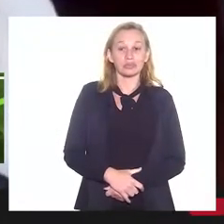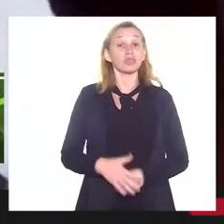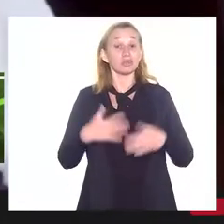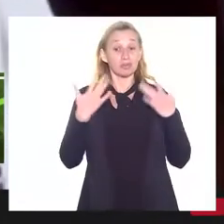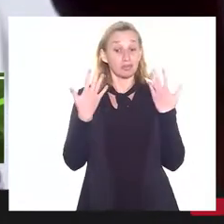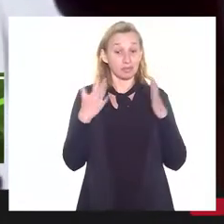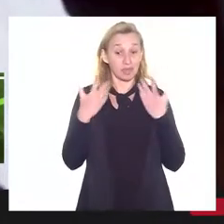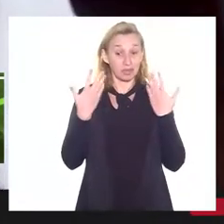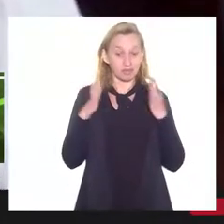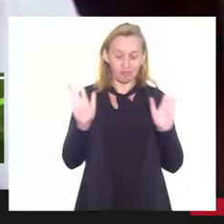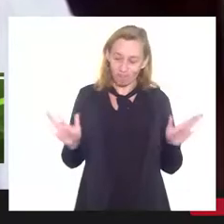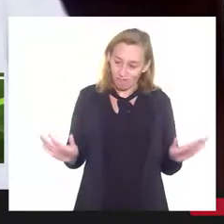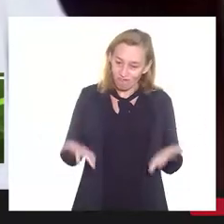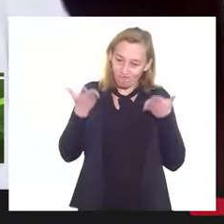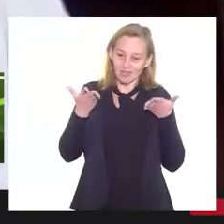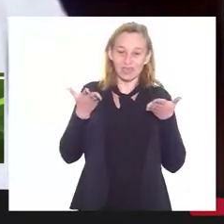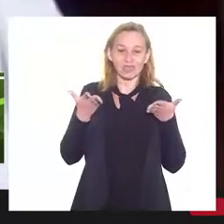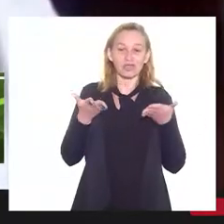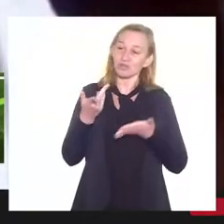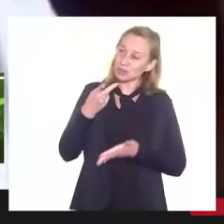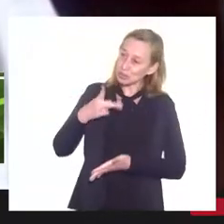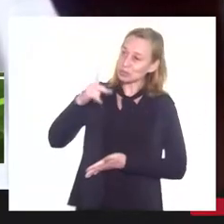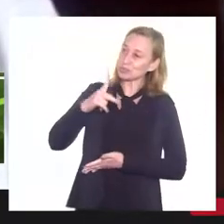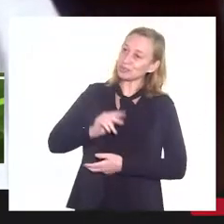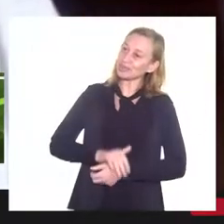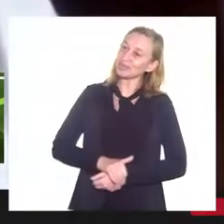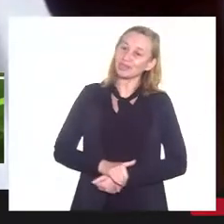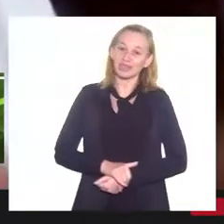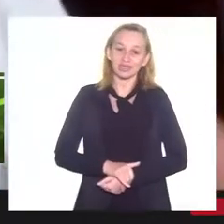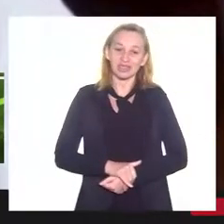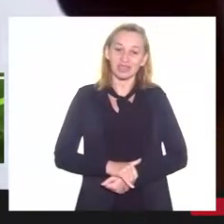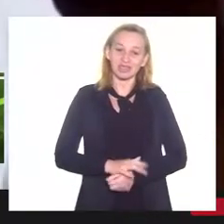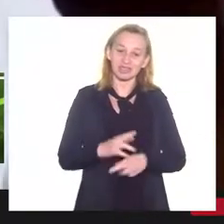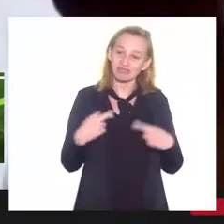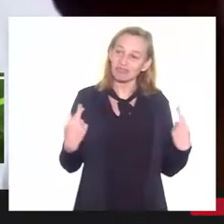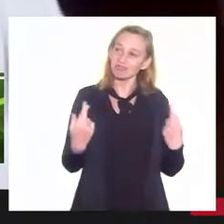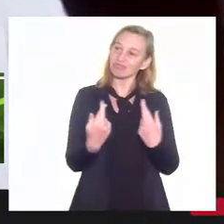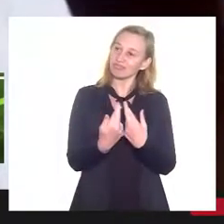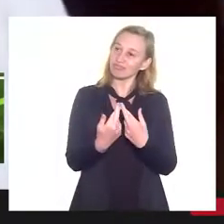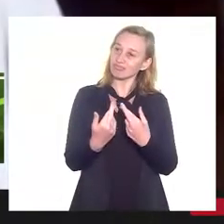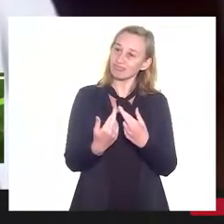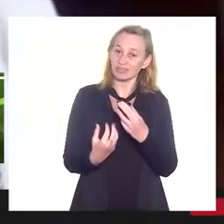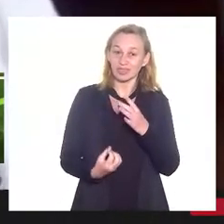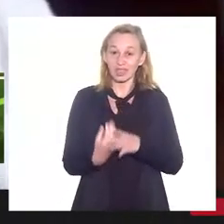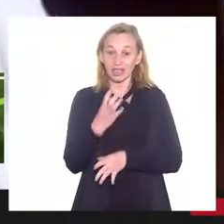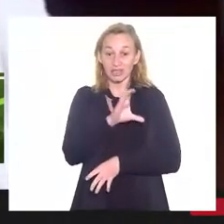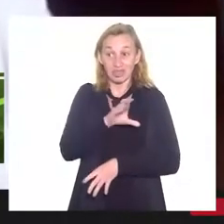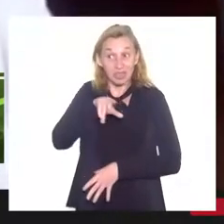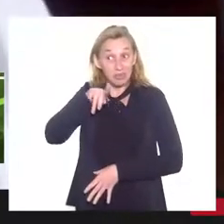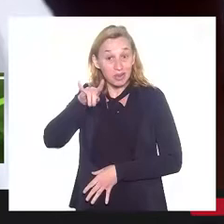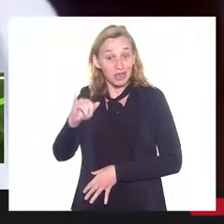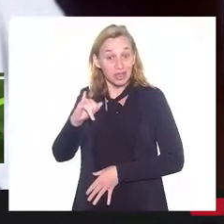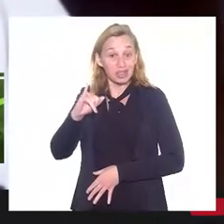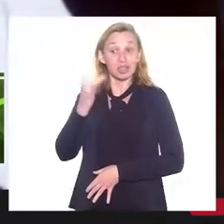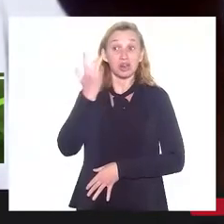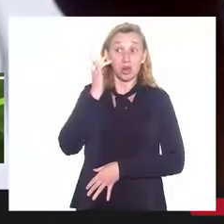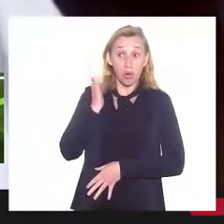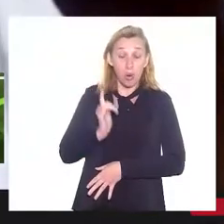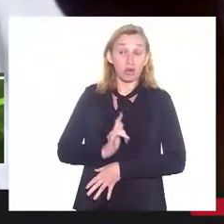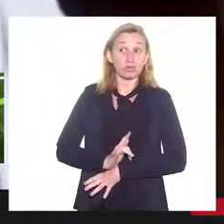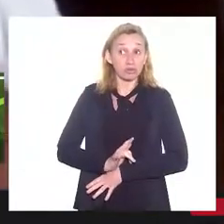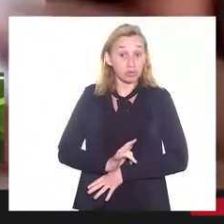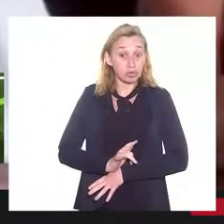parabenizando a iniciativa sua iniciativa de realizar a e essa CPI que a chuva ainda